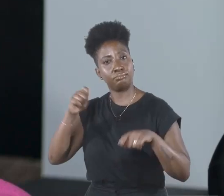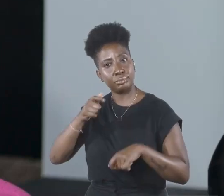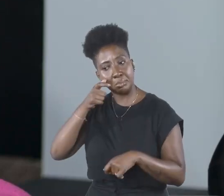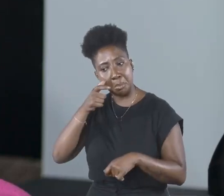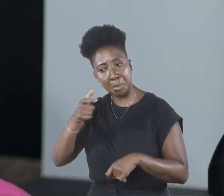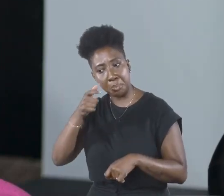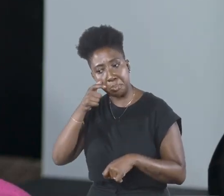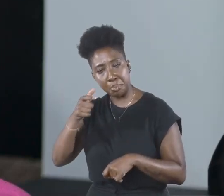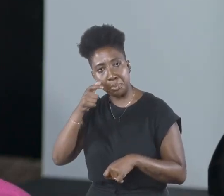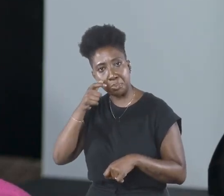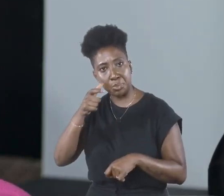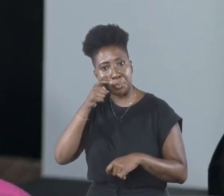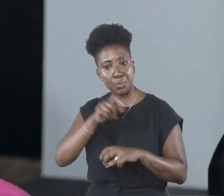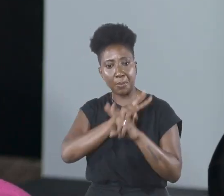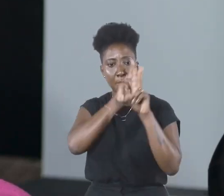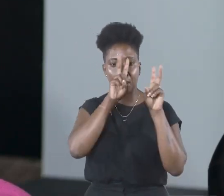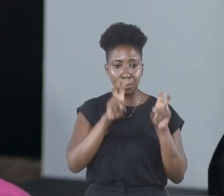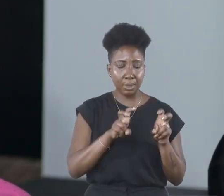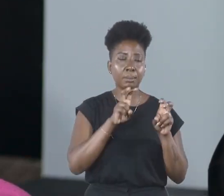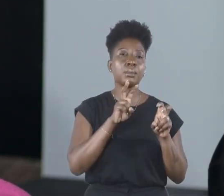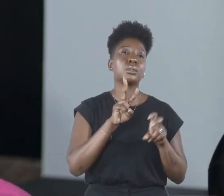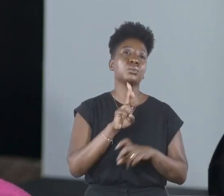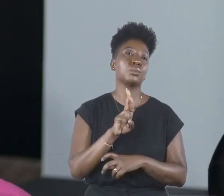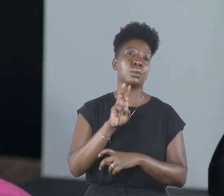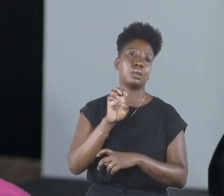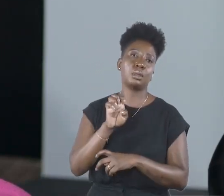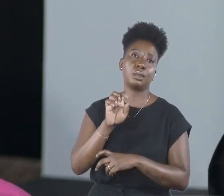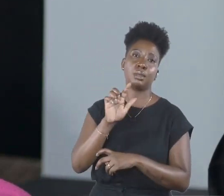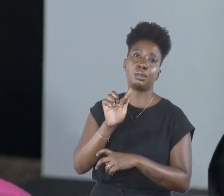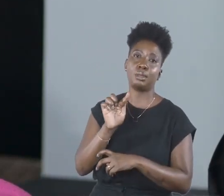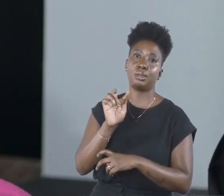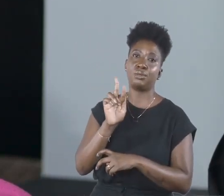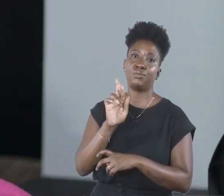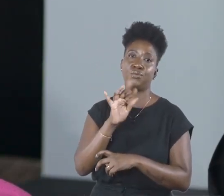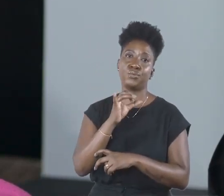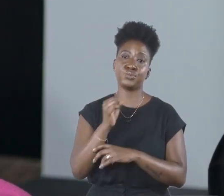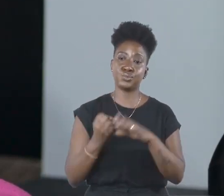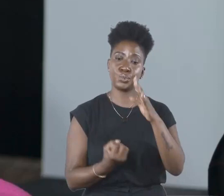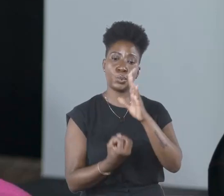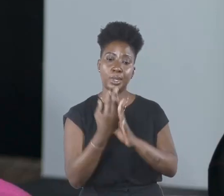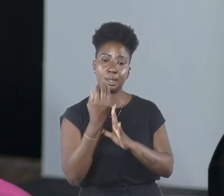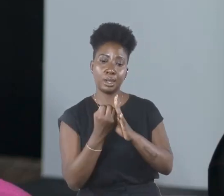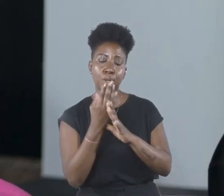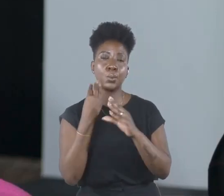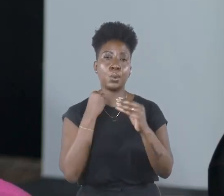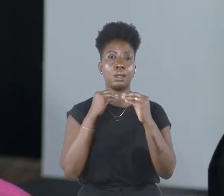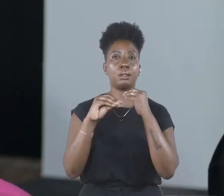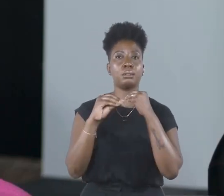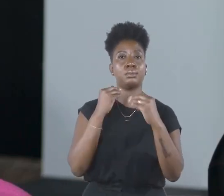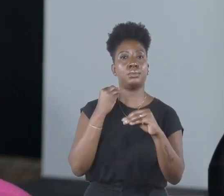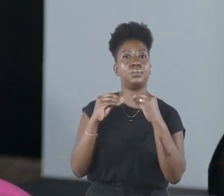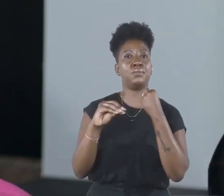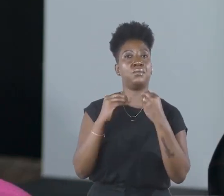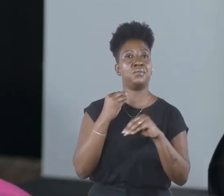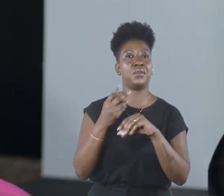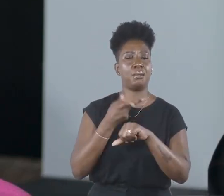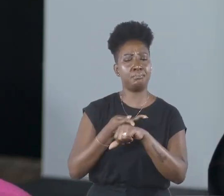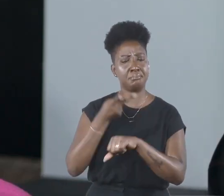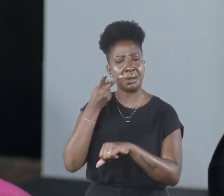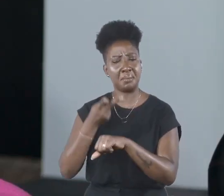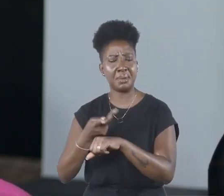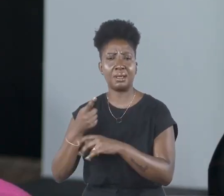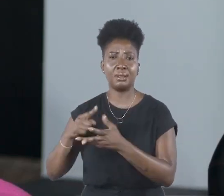todo mundo, que a Thelma Guedes, que tem esse poder, né, de escrever, de falar, de se colocar e